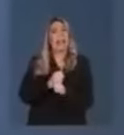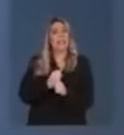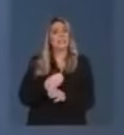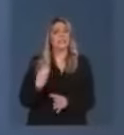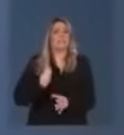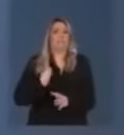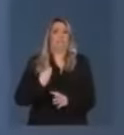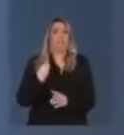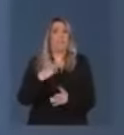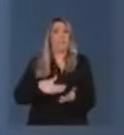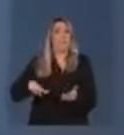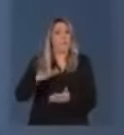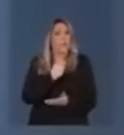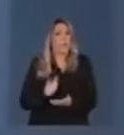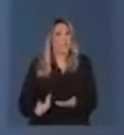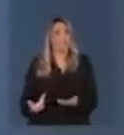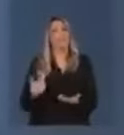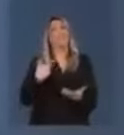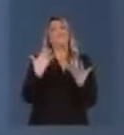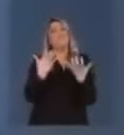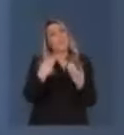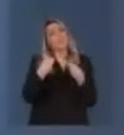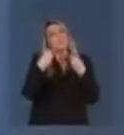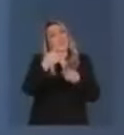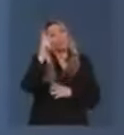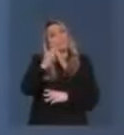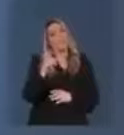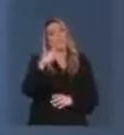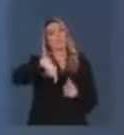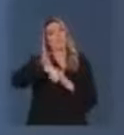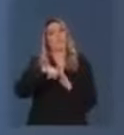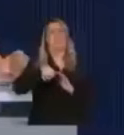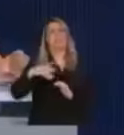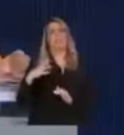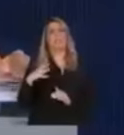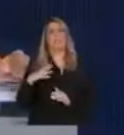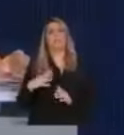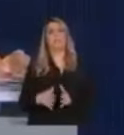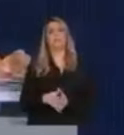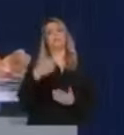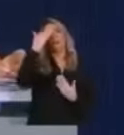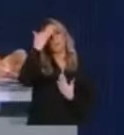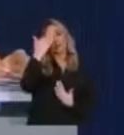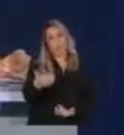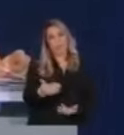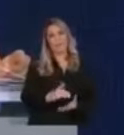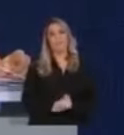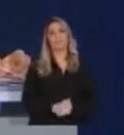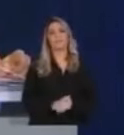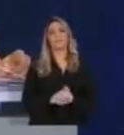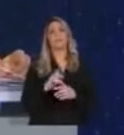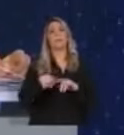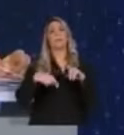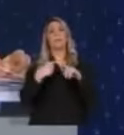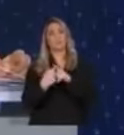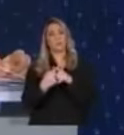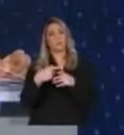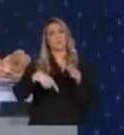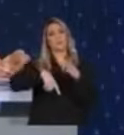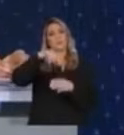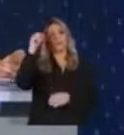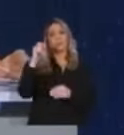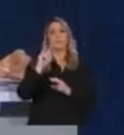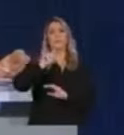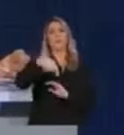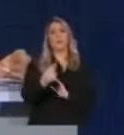prita para garantir os direitos de vocês na nossa cidade Obrigada candidata vamos a mais um sorteado